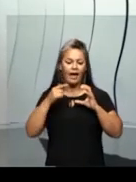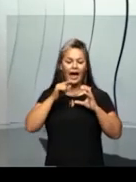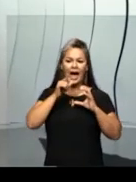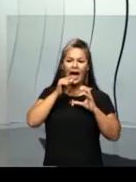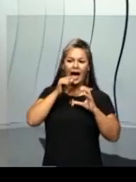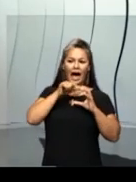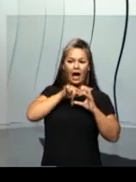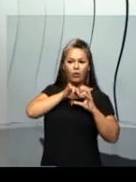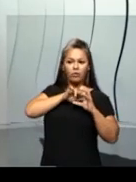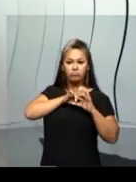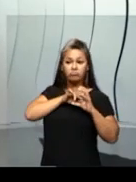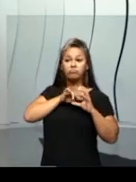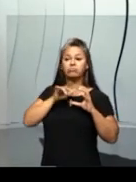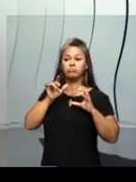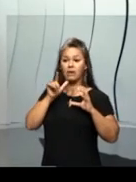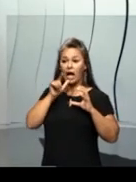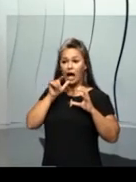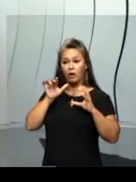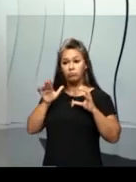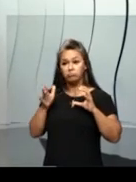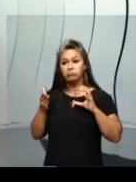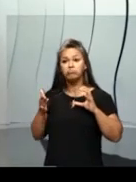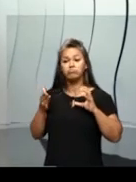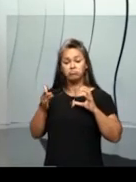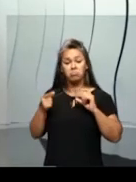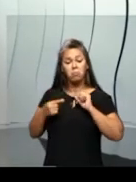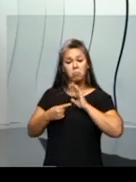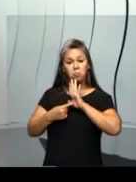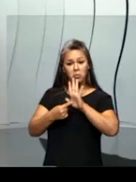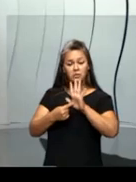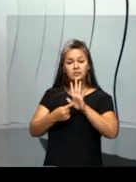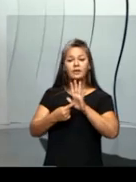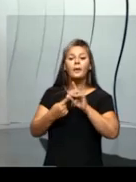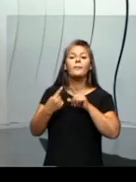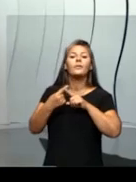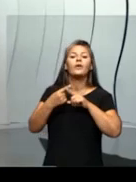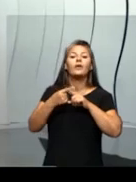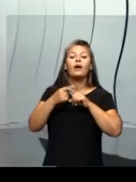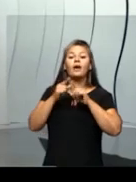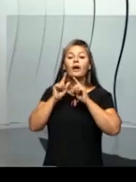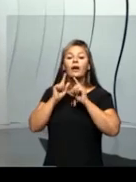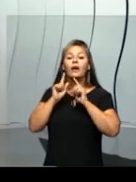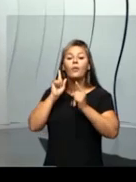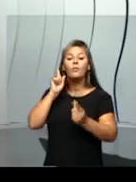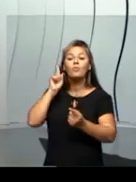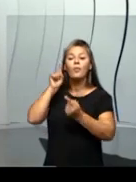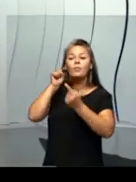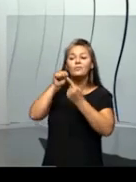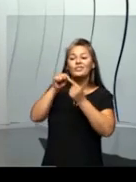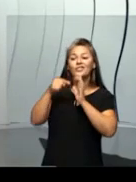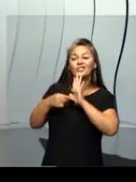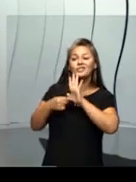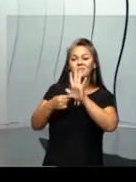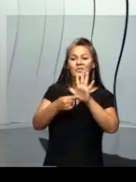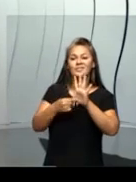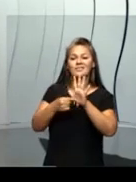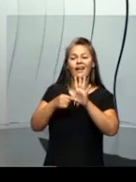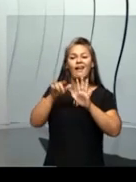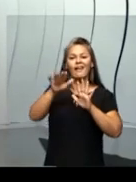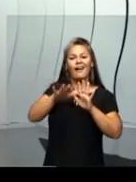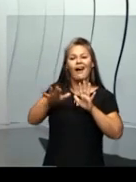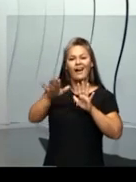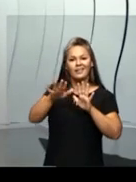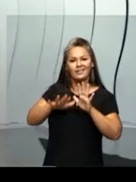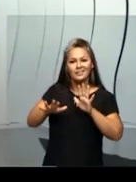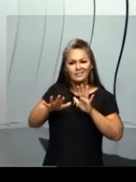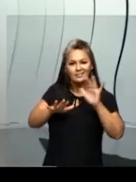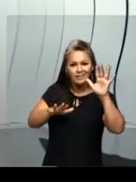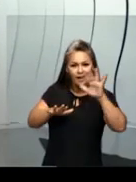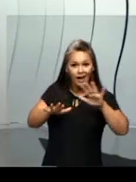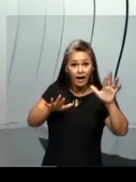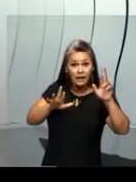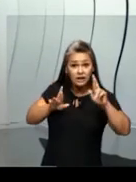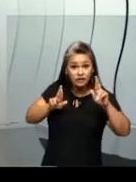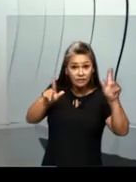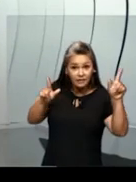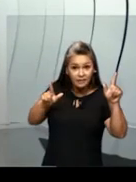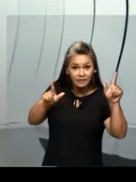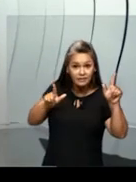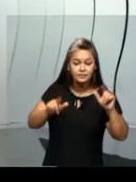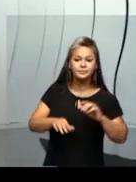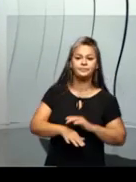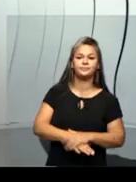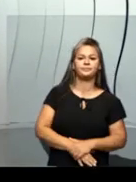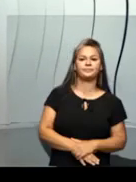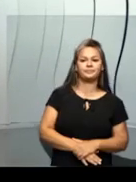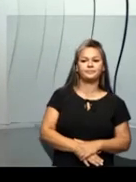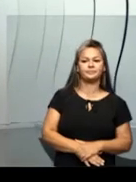nesses 3 tipos as diferenças conforme a visão de cada um tem. A primeira projeção que nós temos aqui, que é a